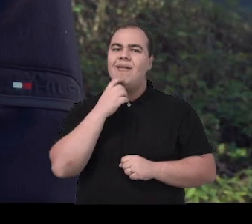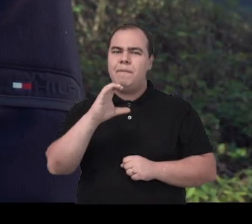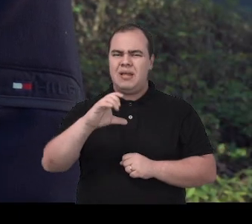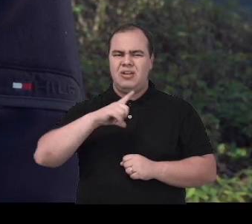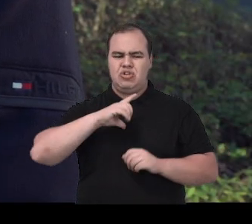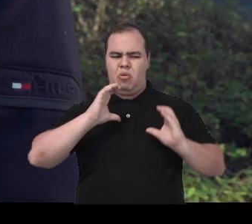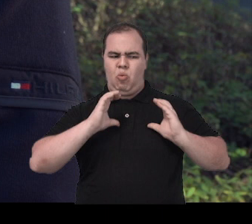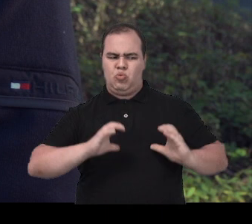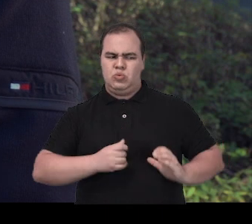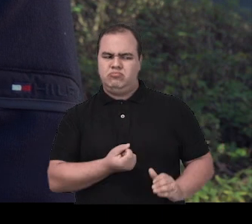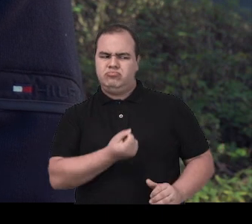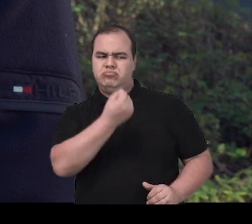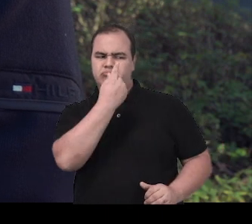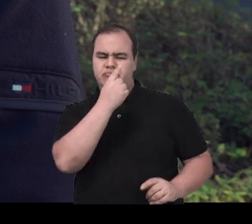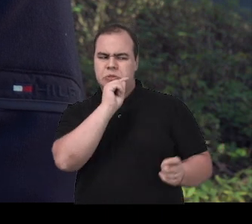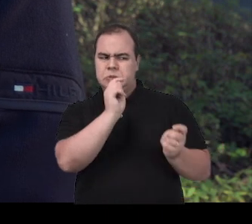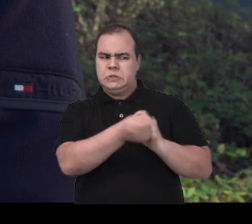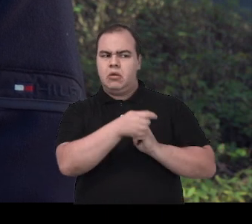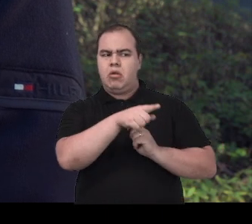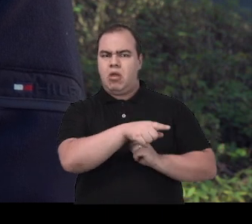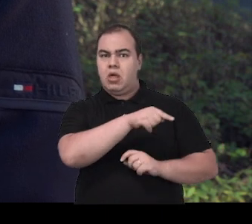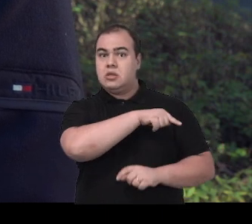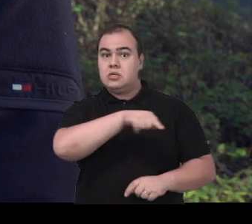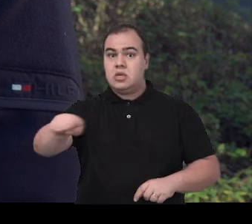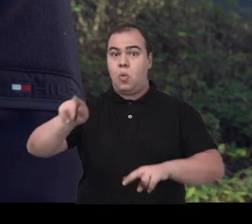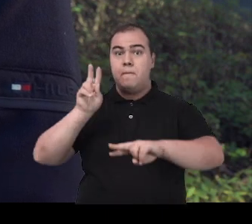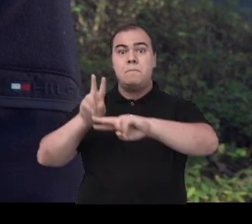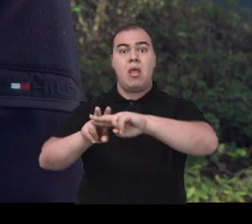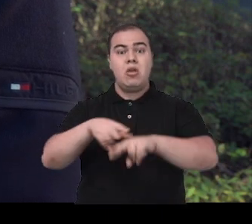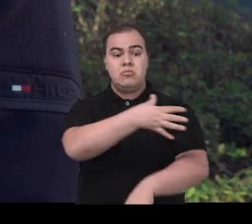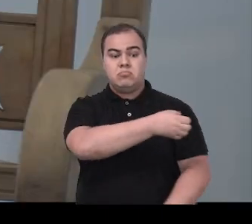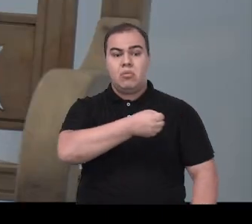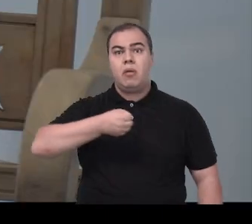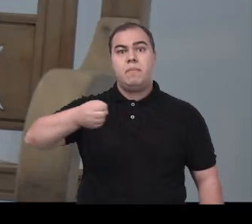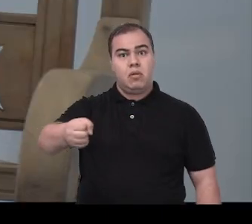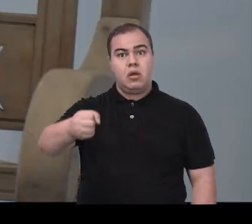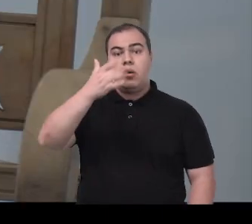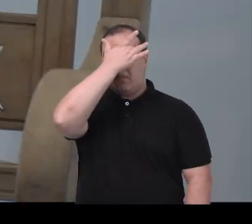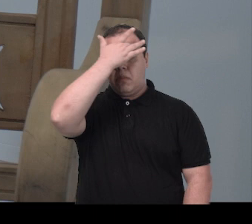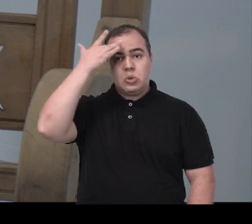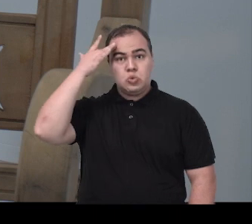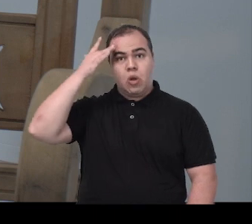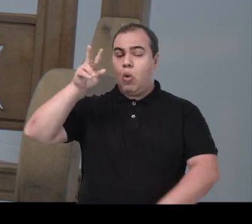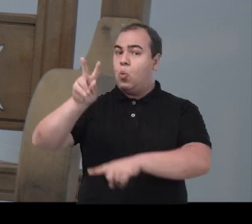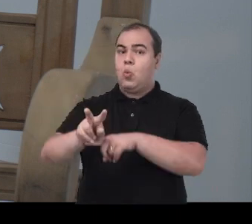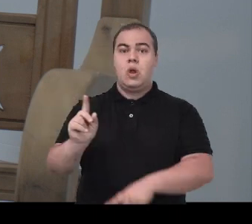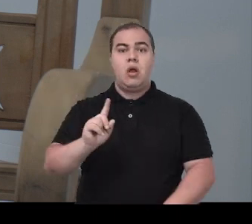e ex-superintendente, 1991 a 2019. E o pessoal não cuidava